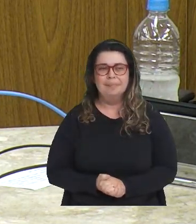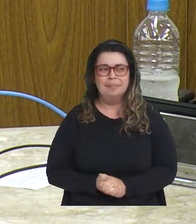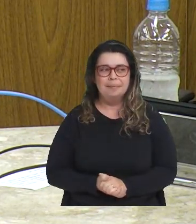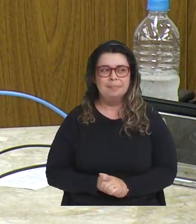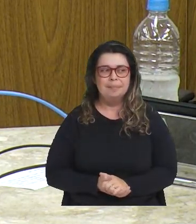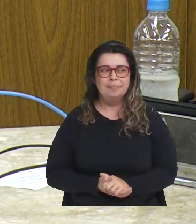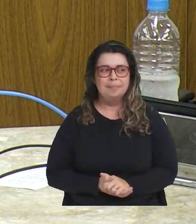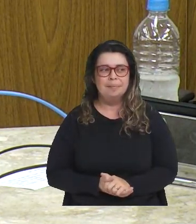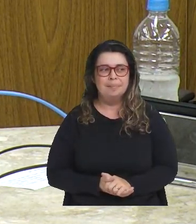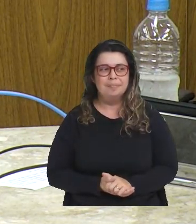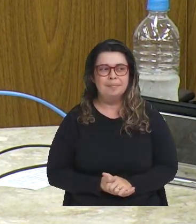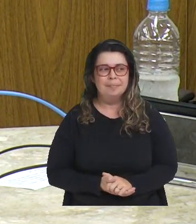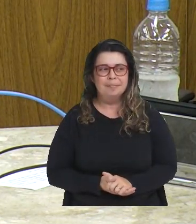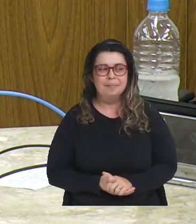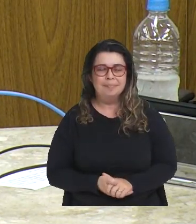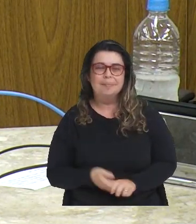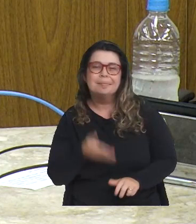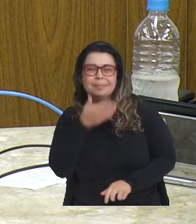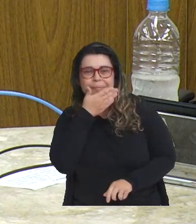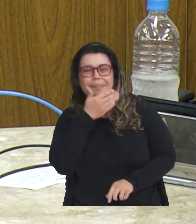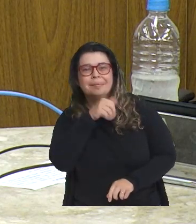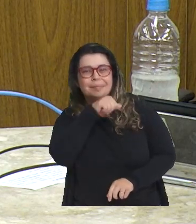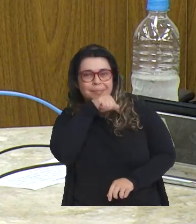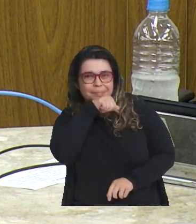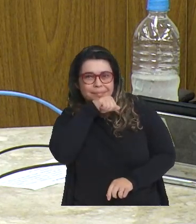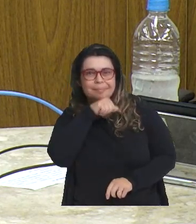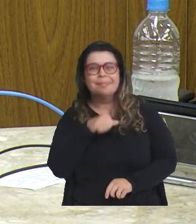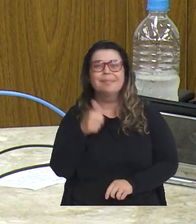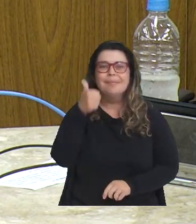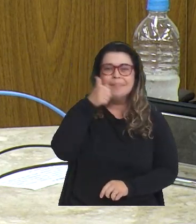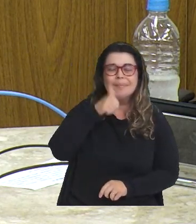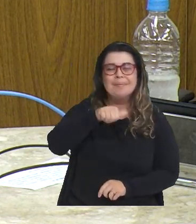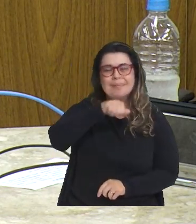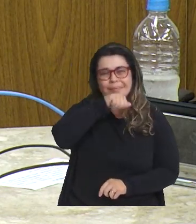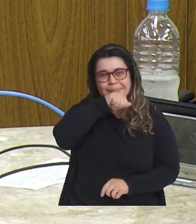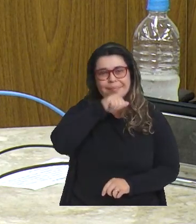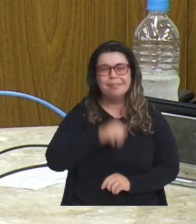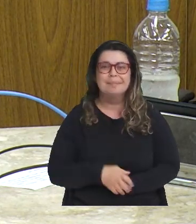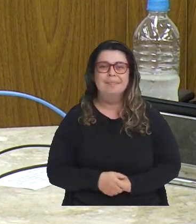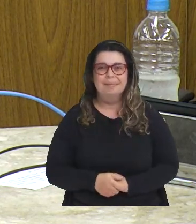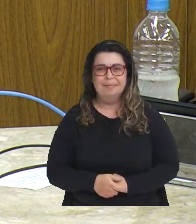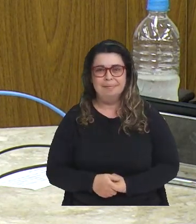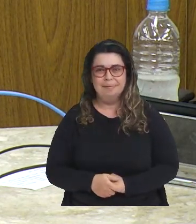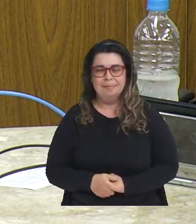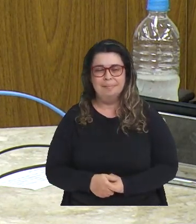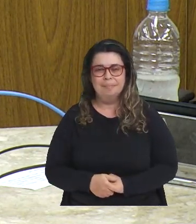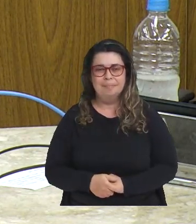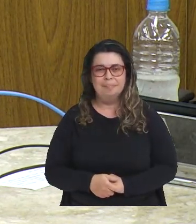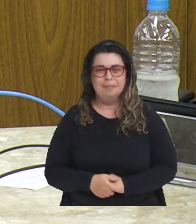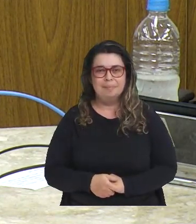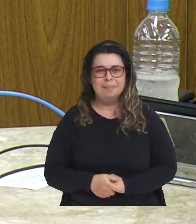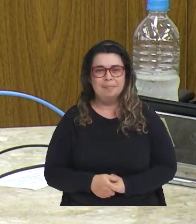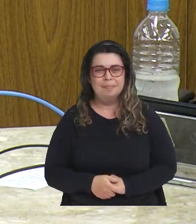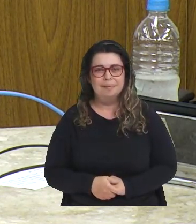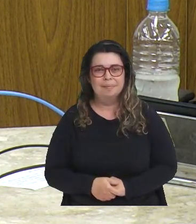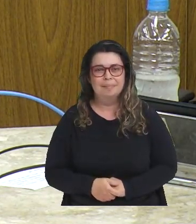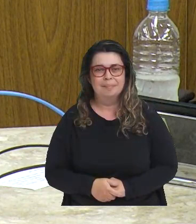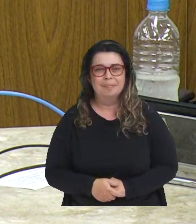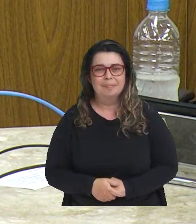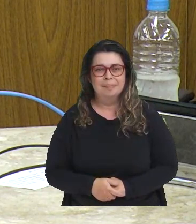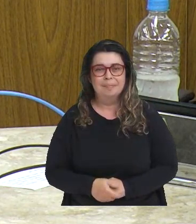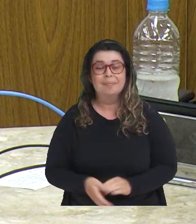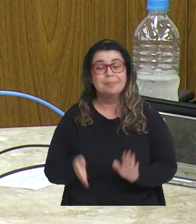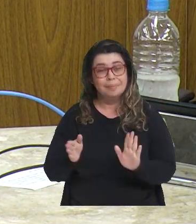esse parabéns para os pais dos formados, para os pais daqueles que passaram aí, né, na